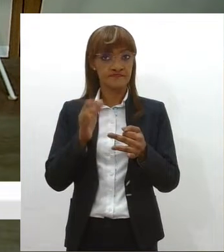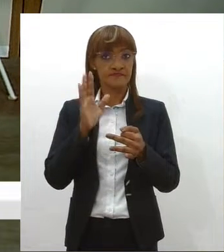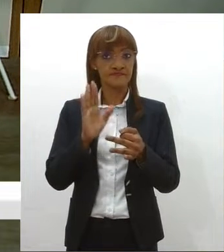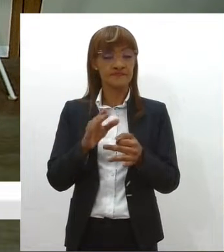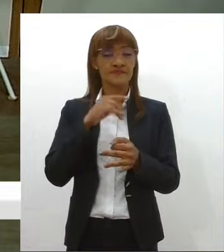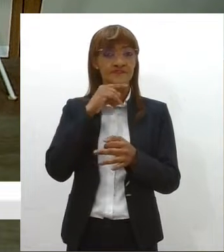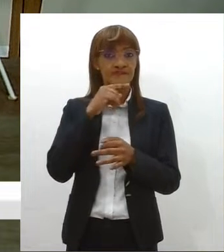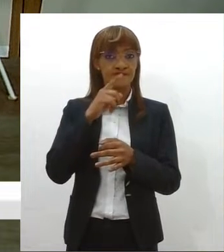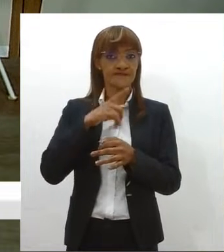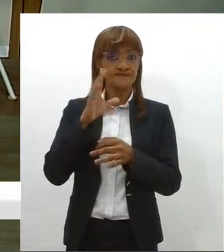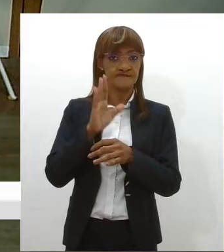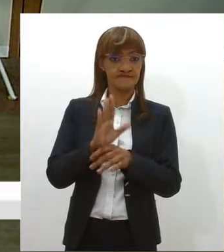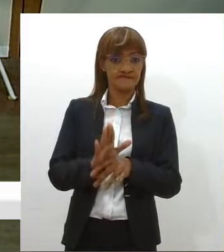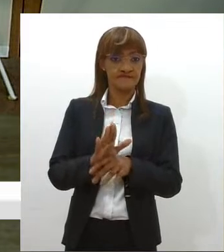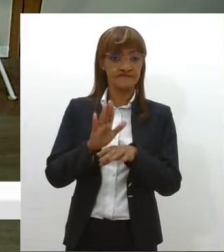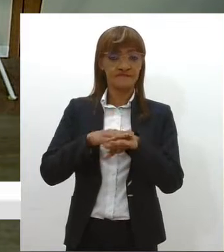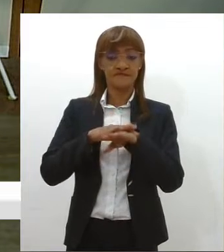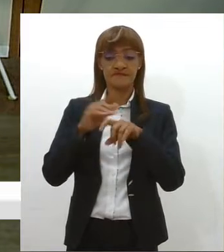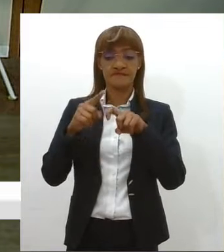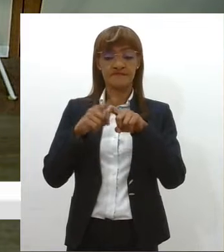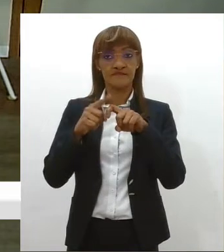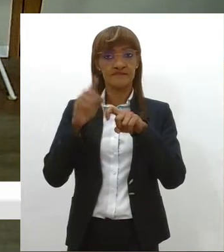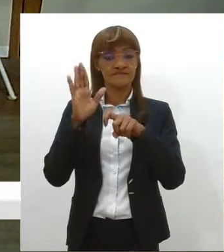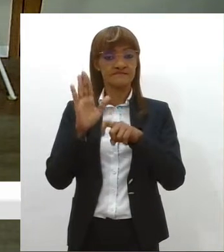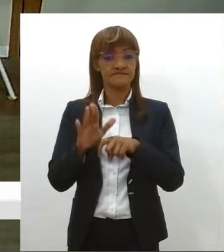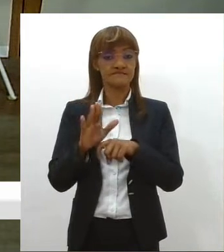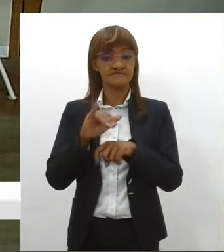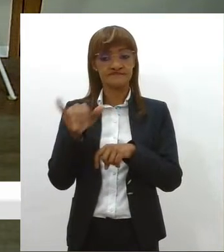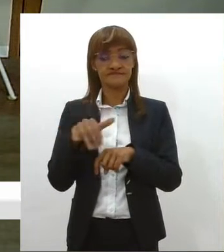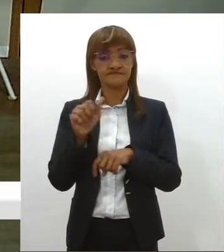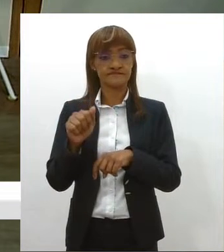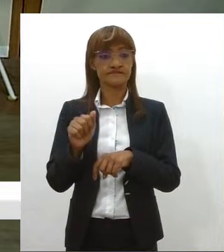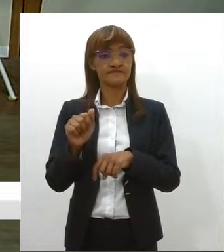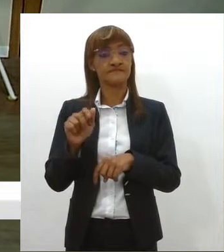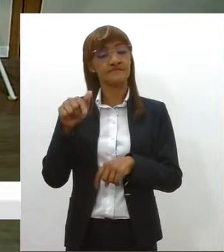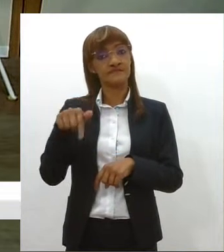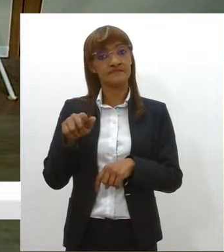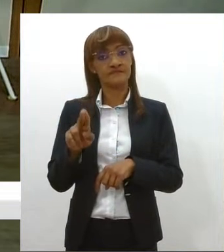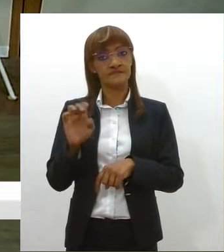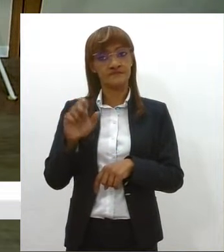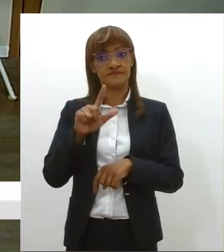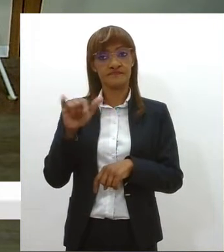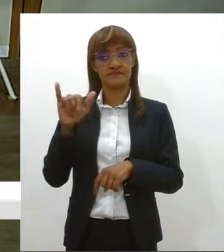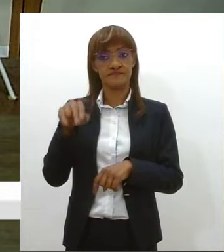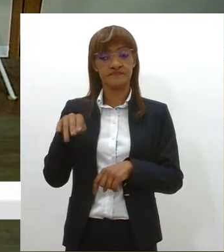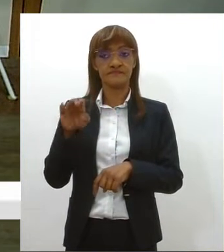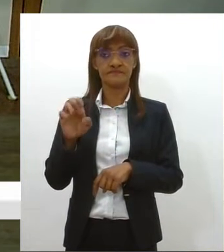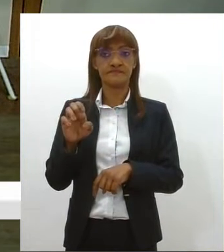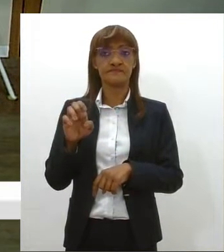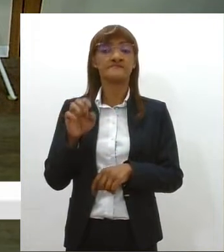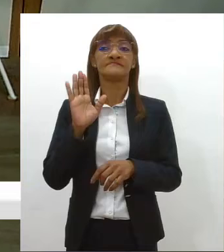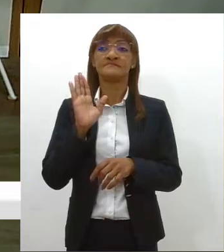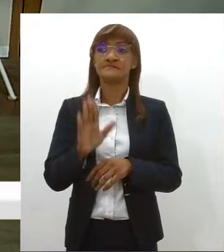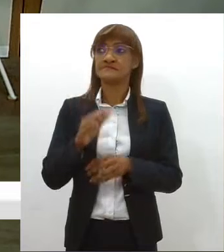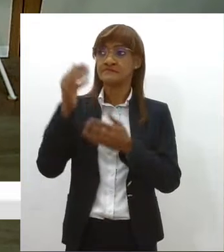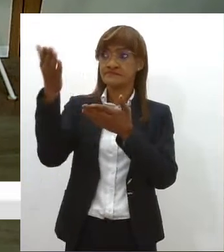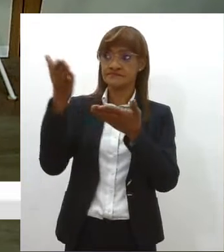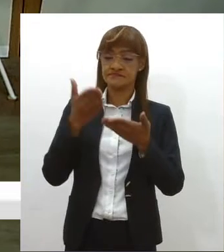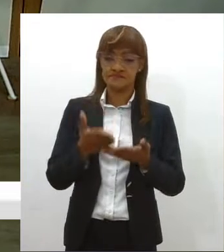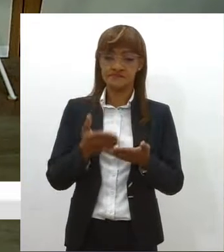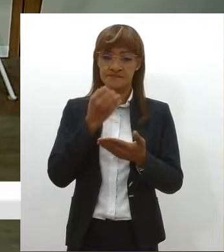com a médica ginecologista Jaqueline Mazzotti. Jaqueline, seja muito bem-vinda aqui ao programa Elas no Comando.